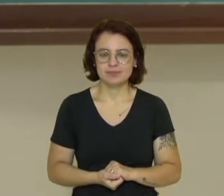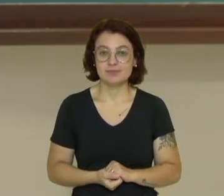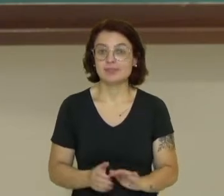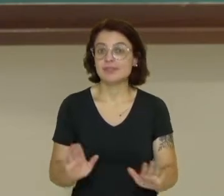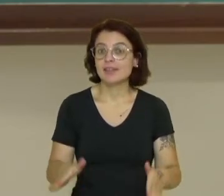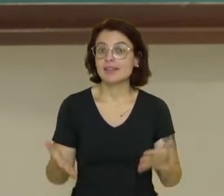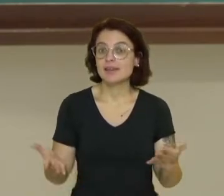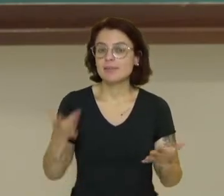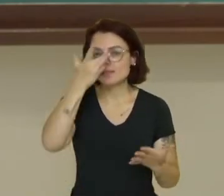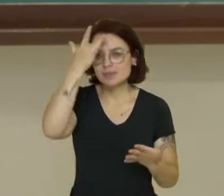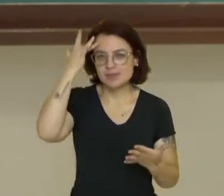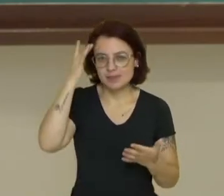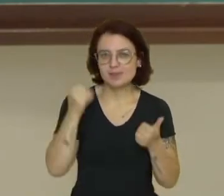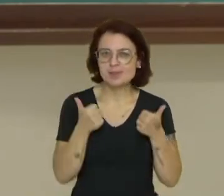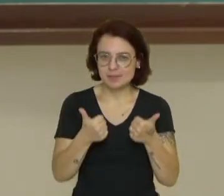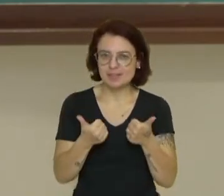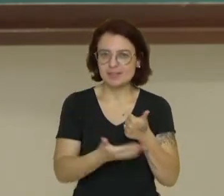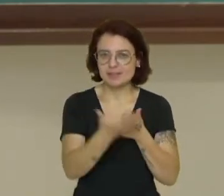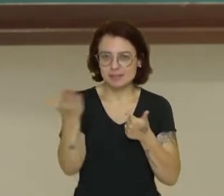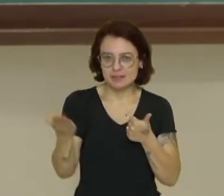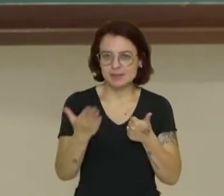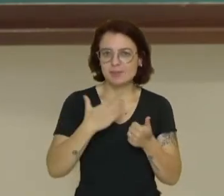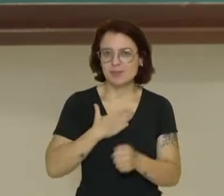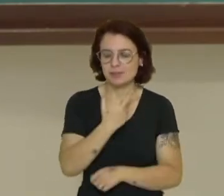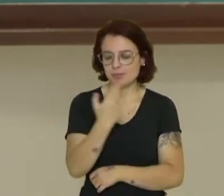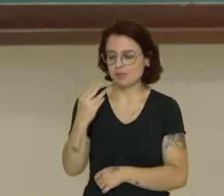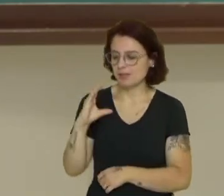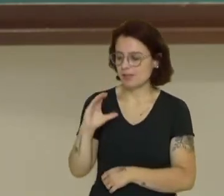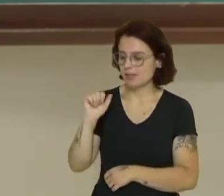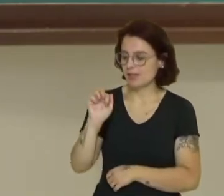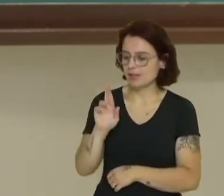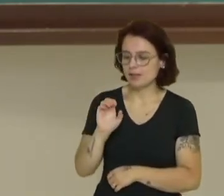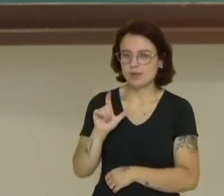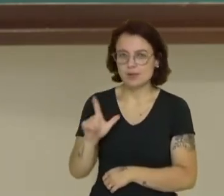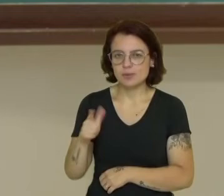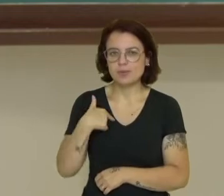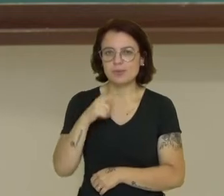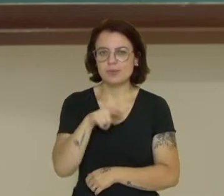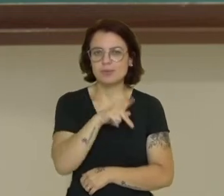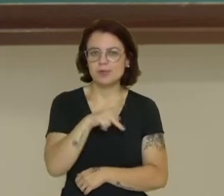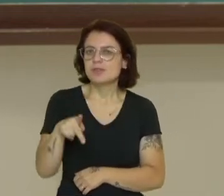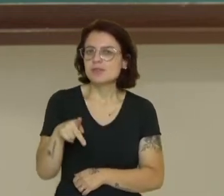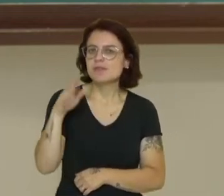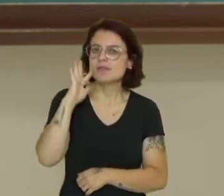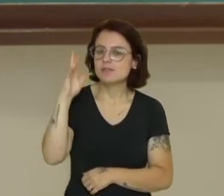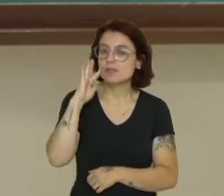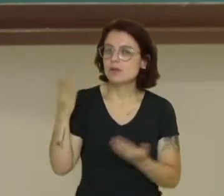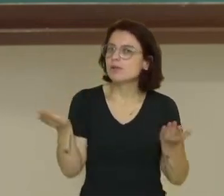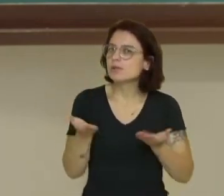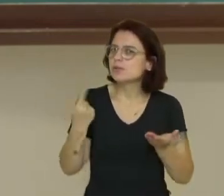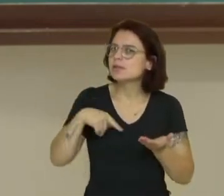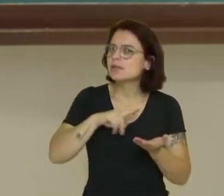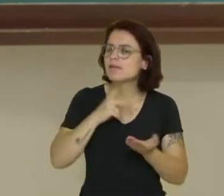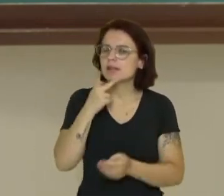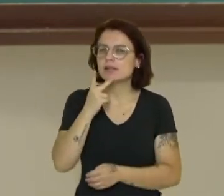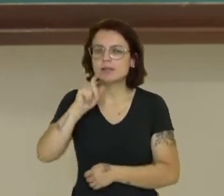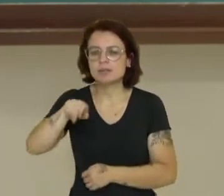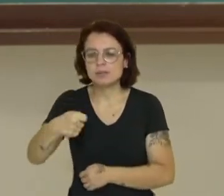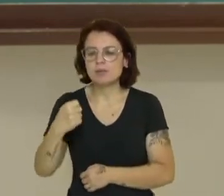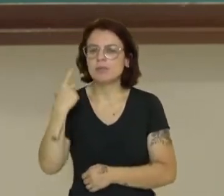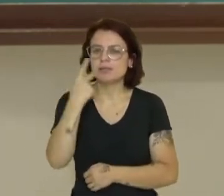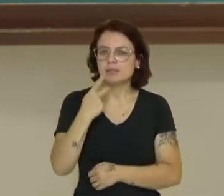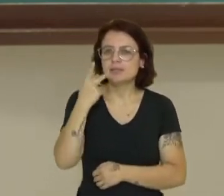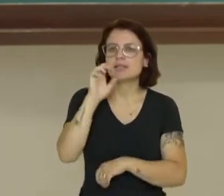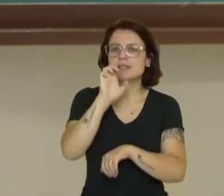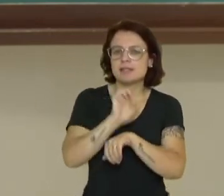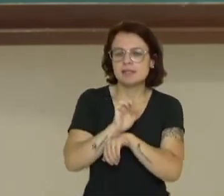E aí, pessoal, tudo bem com vocês? Meu nome é Carol, sou professora de filosofia. Hoje a gente vai falar sobre política e Estado para